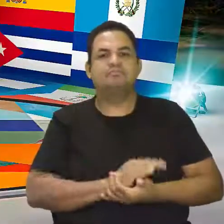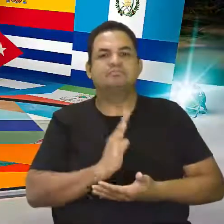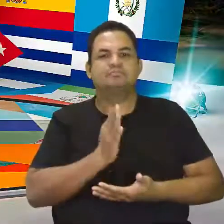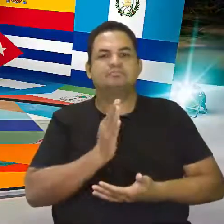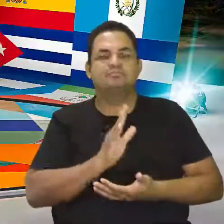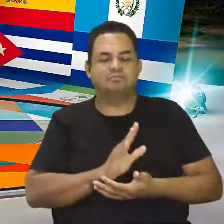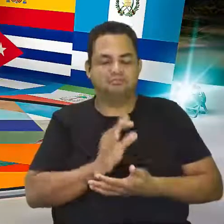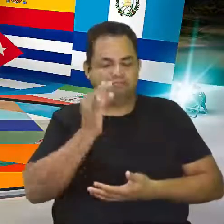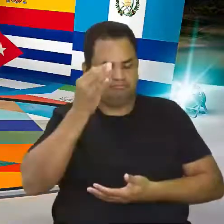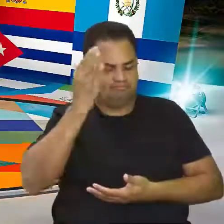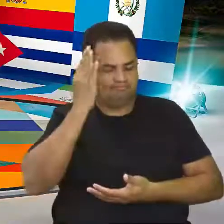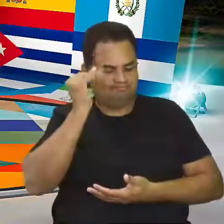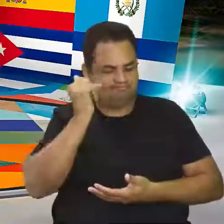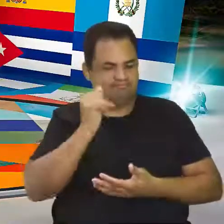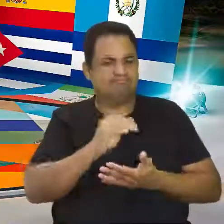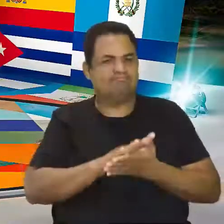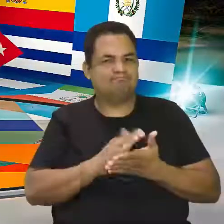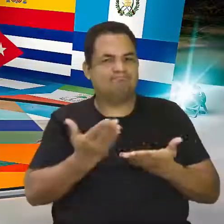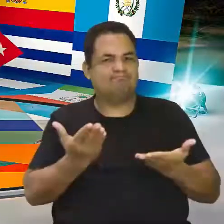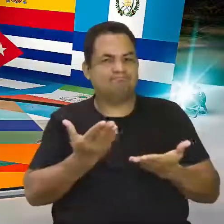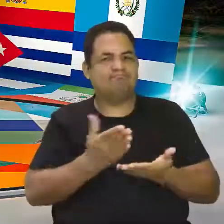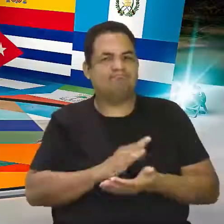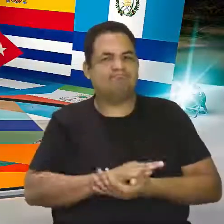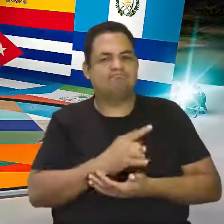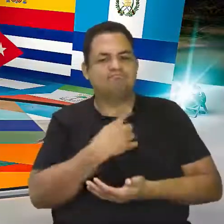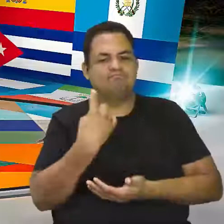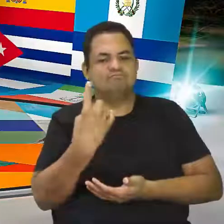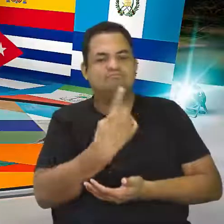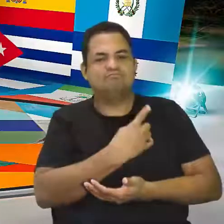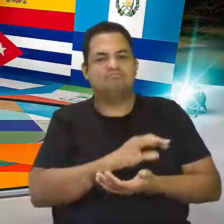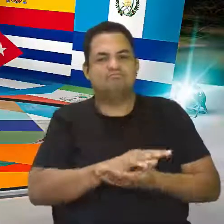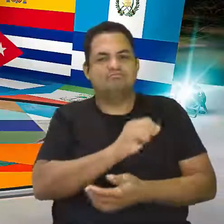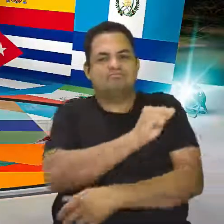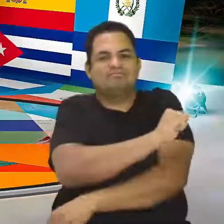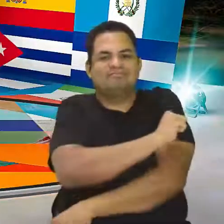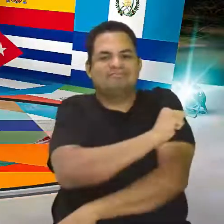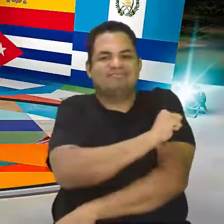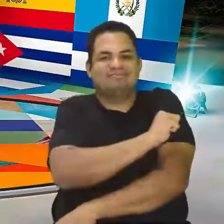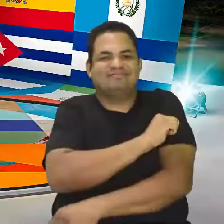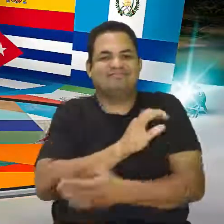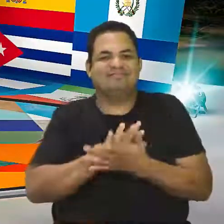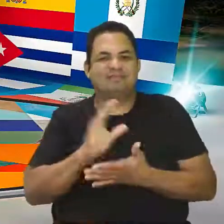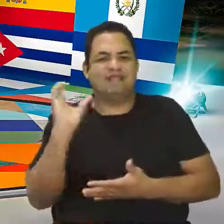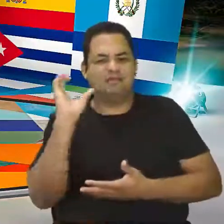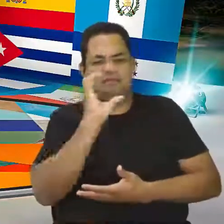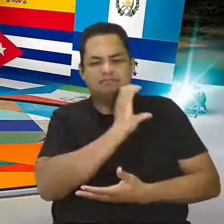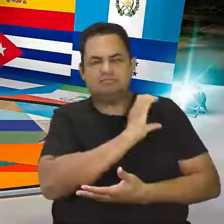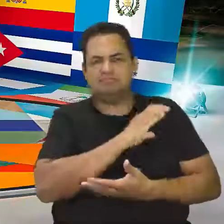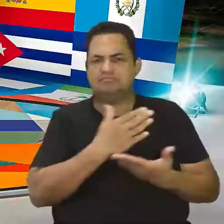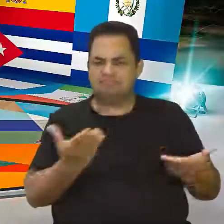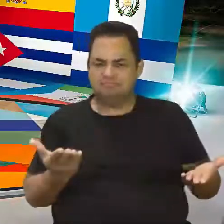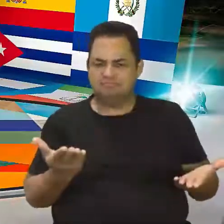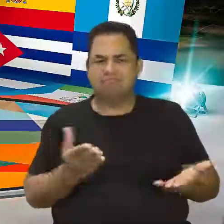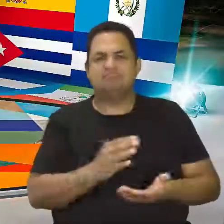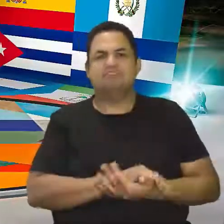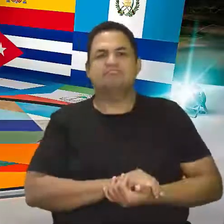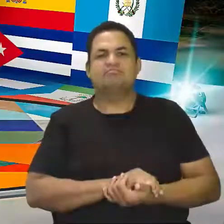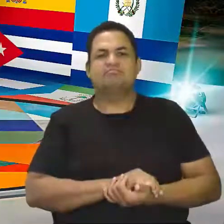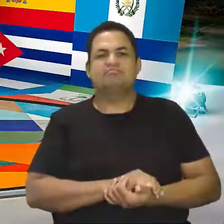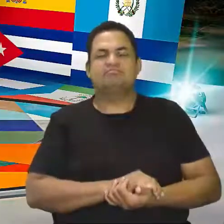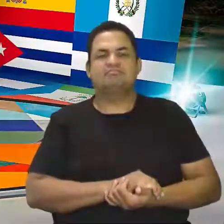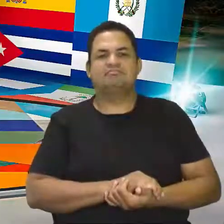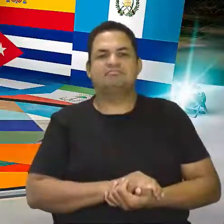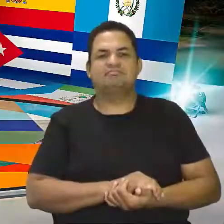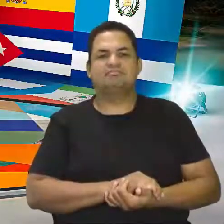são bons, eles são ótimos. Passou eles são nossos alunos. Passou muito rápido, não passou não, galera? Rapidinho, hein?